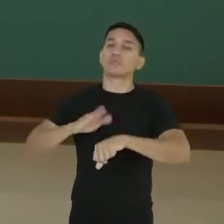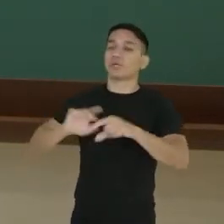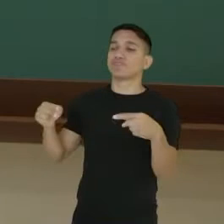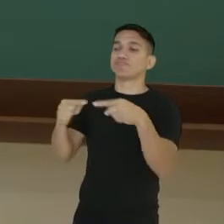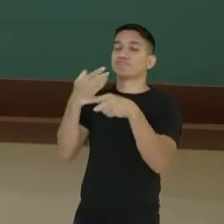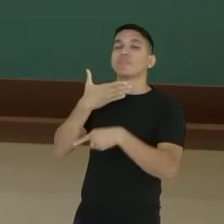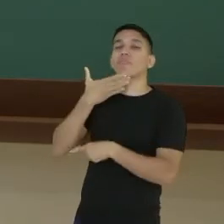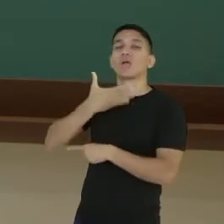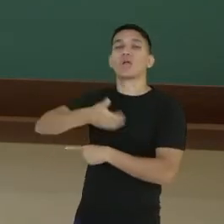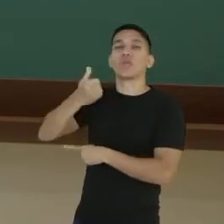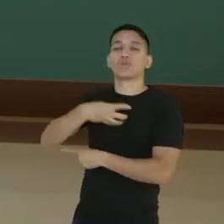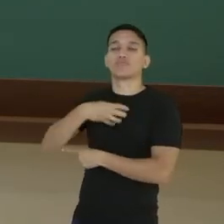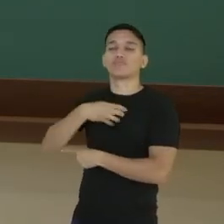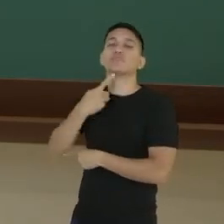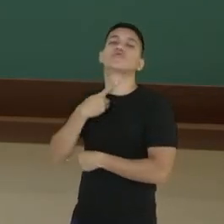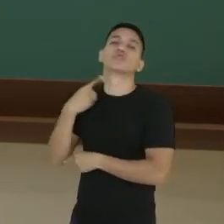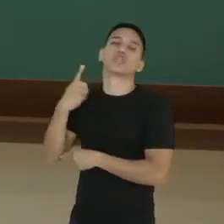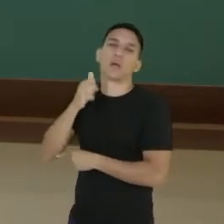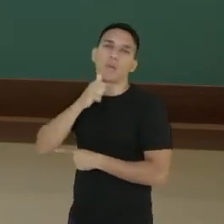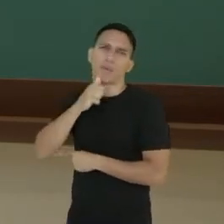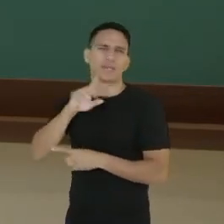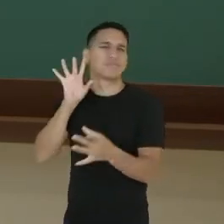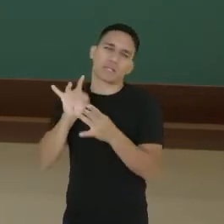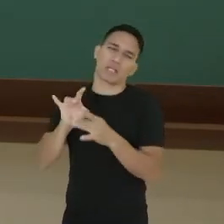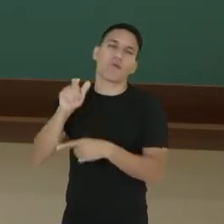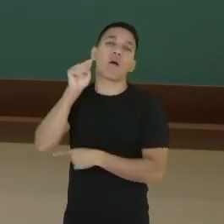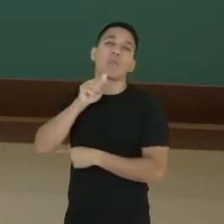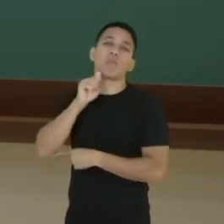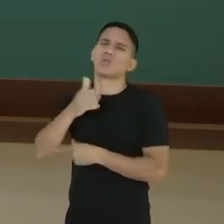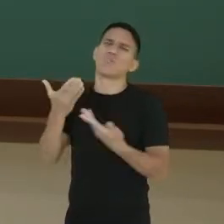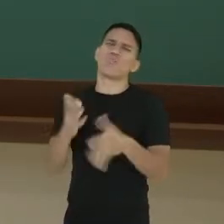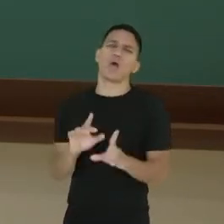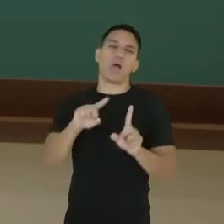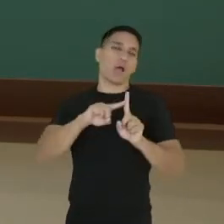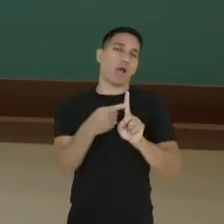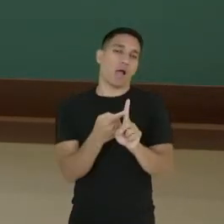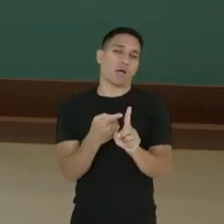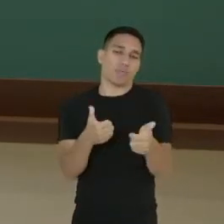mulheres, especialmente para as que não queriam engravidar no curto prazo.